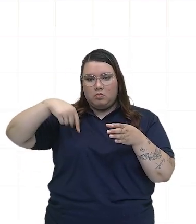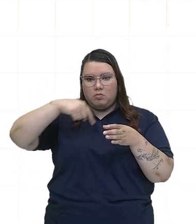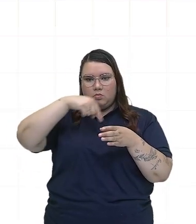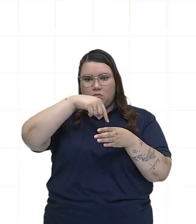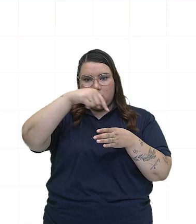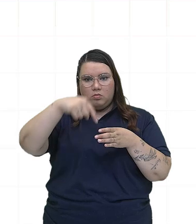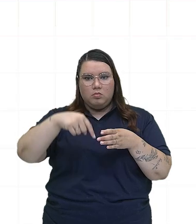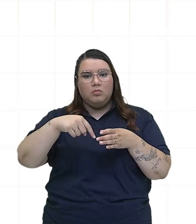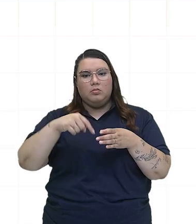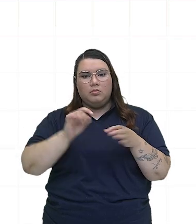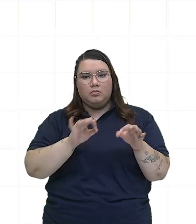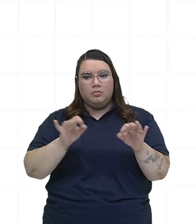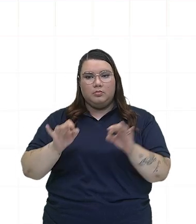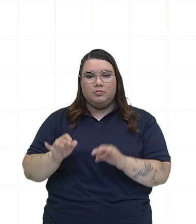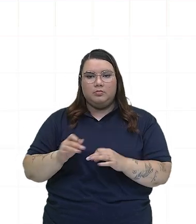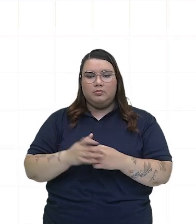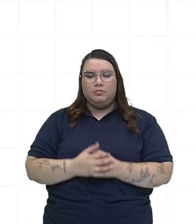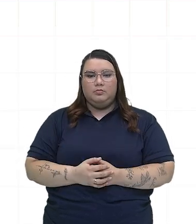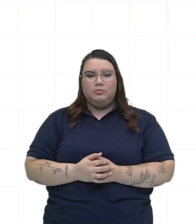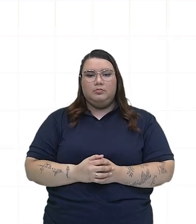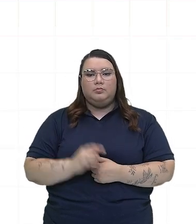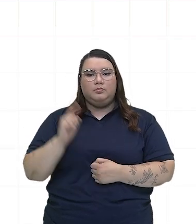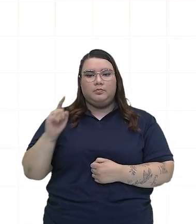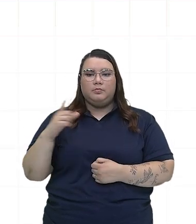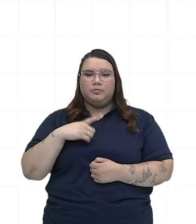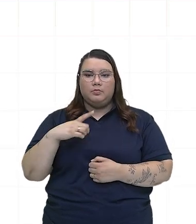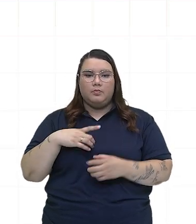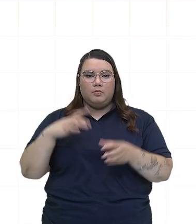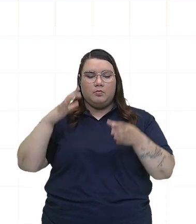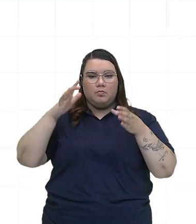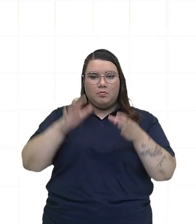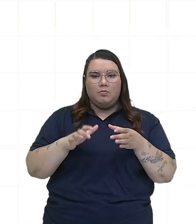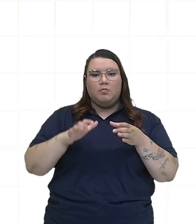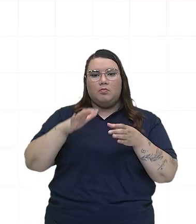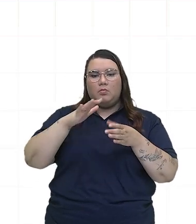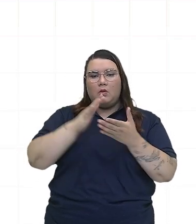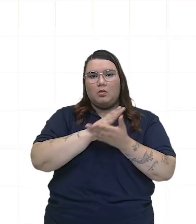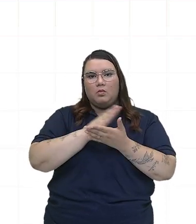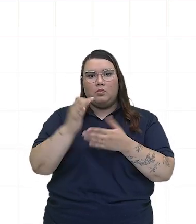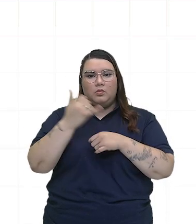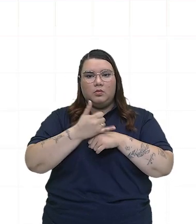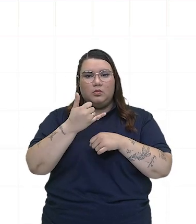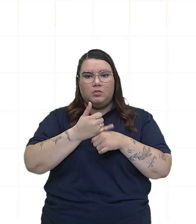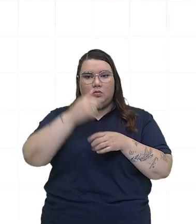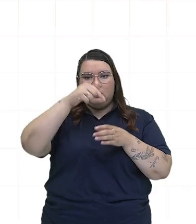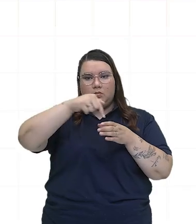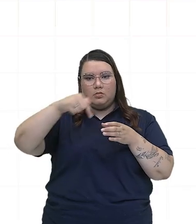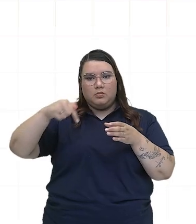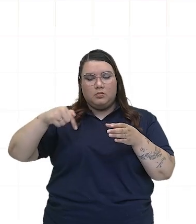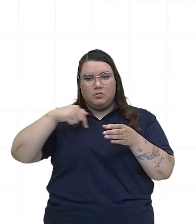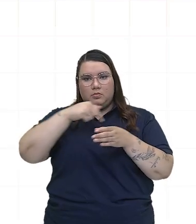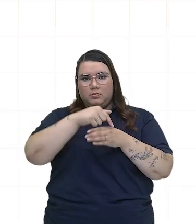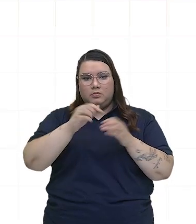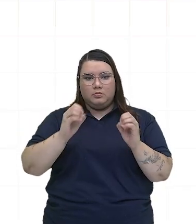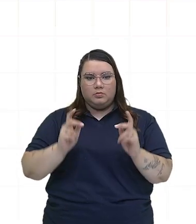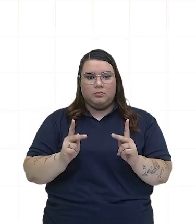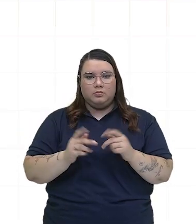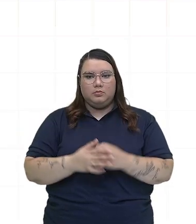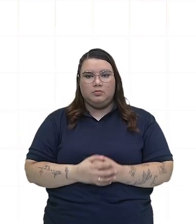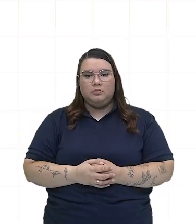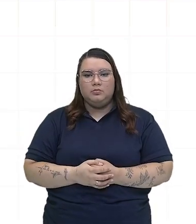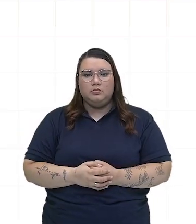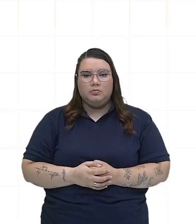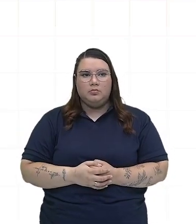entrada desse poço, né, e ela está lacrada ali por alguns ferrolhos.